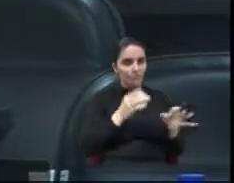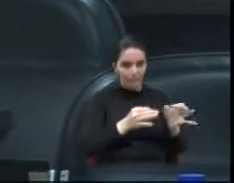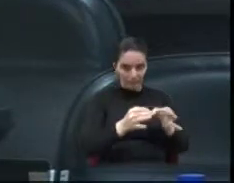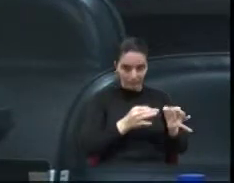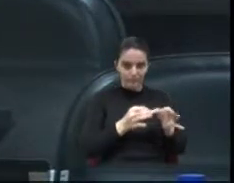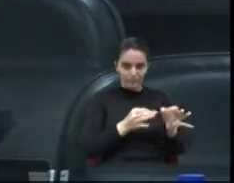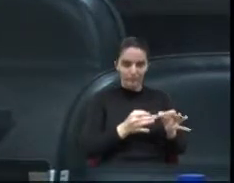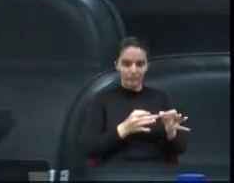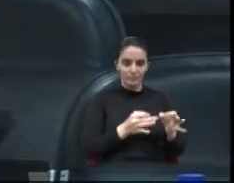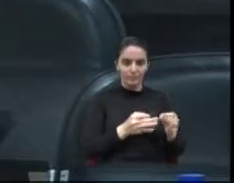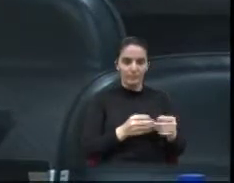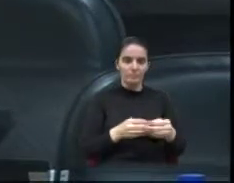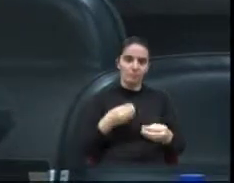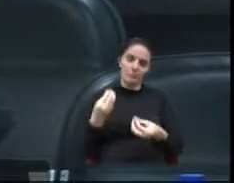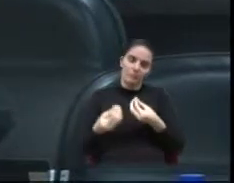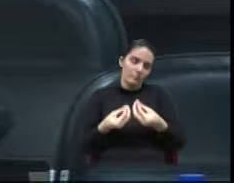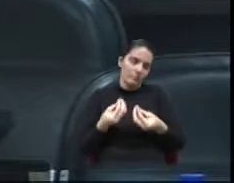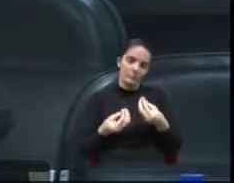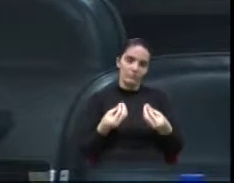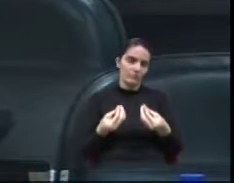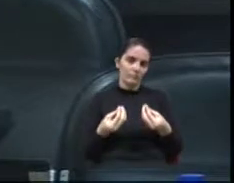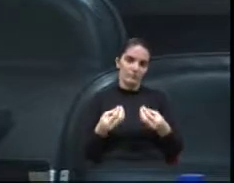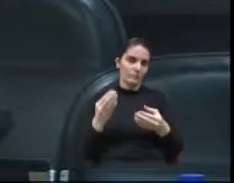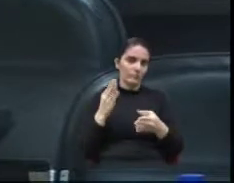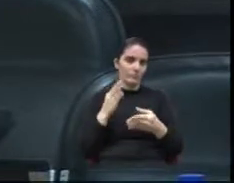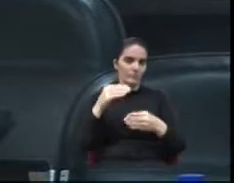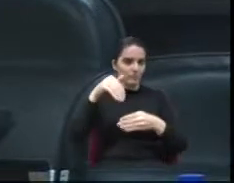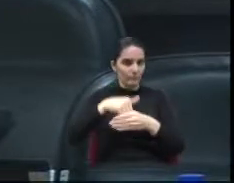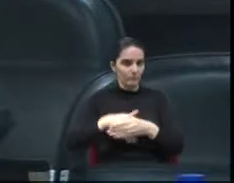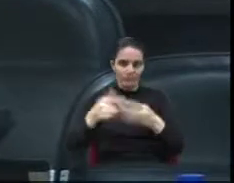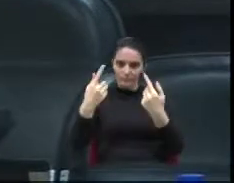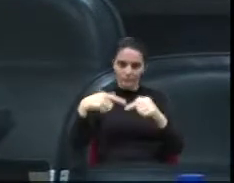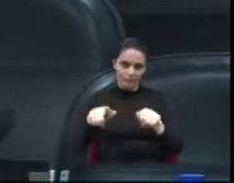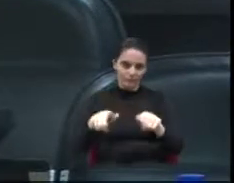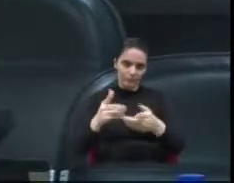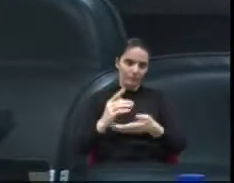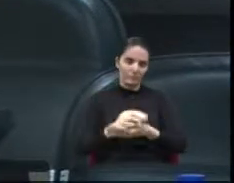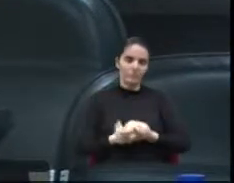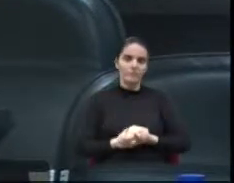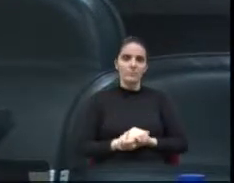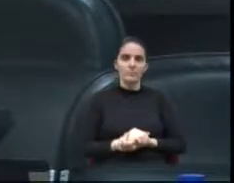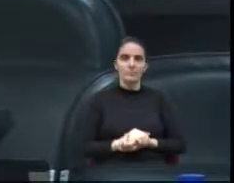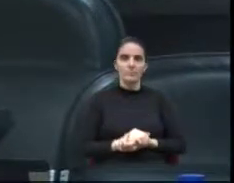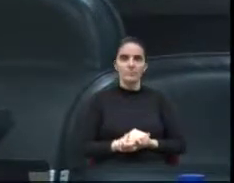como votar contra esse projeto. Então,